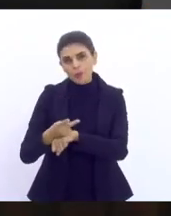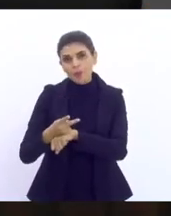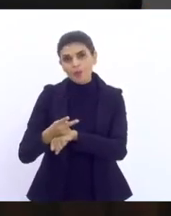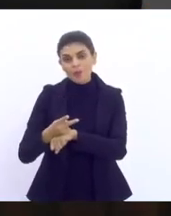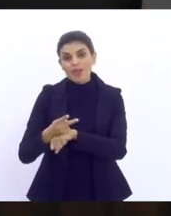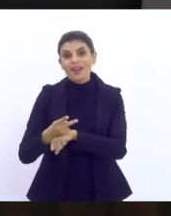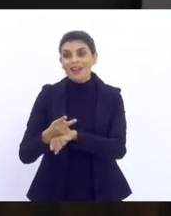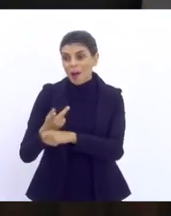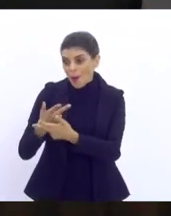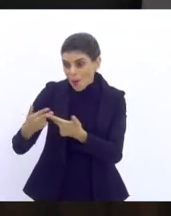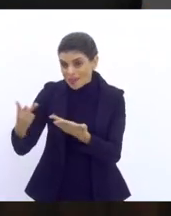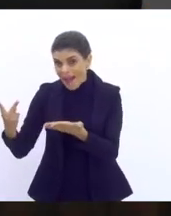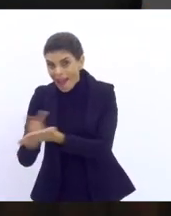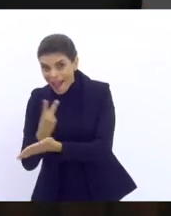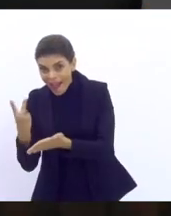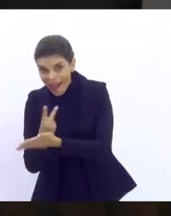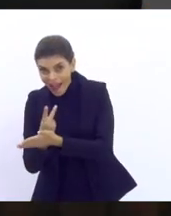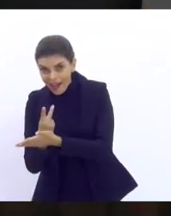o que era para dar errado,